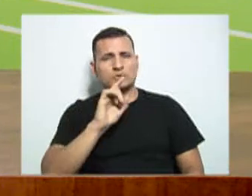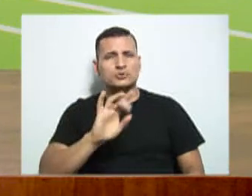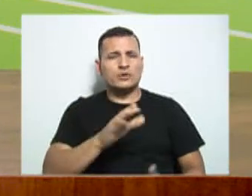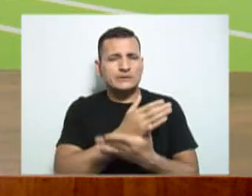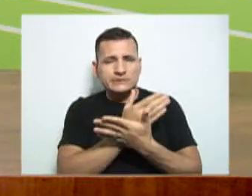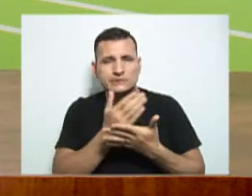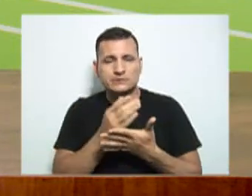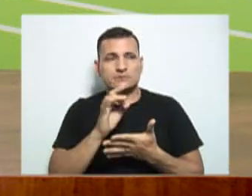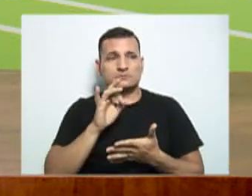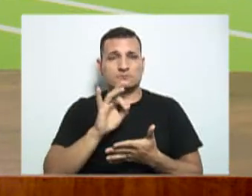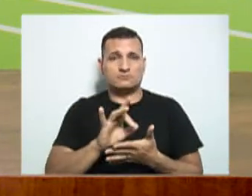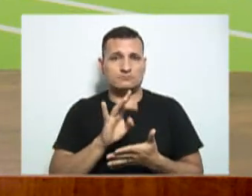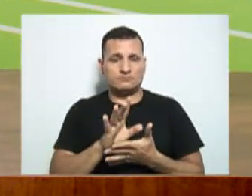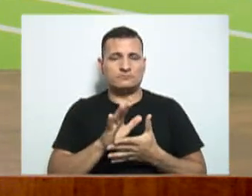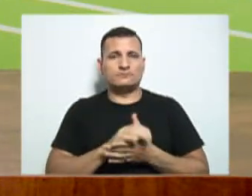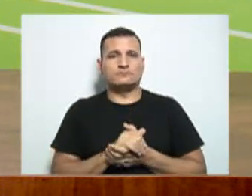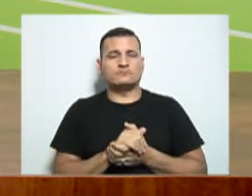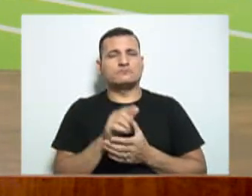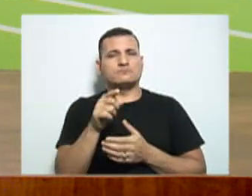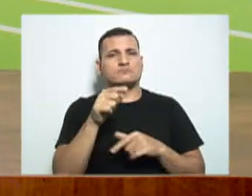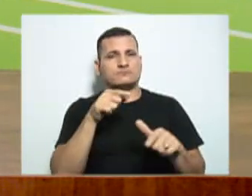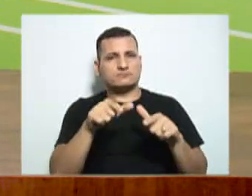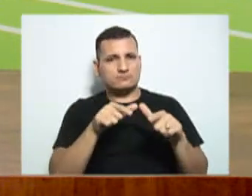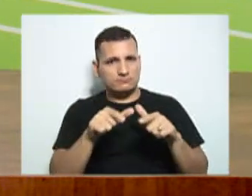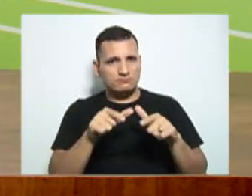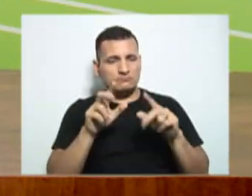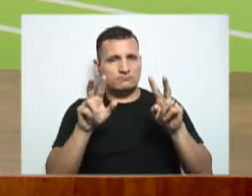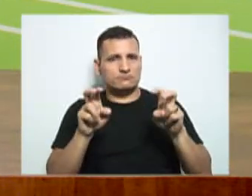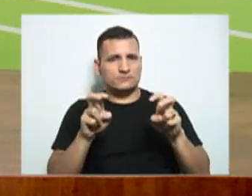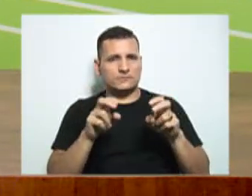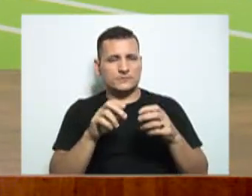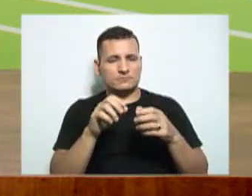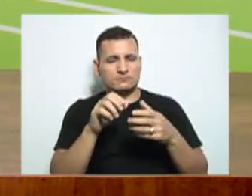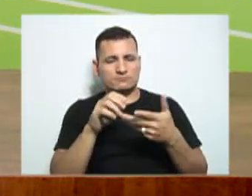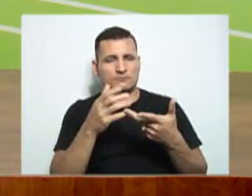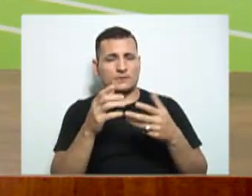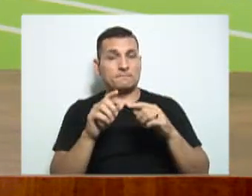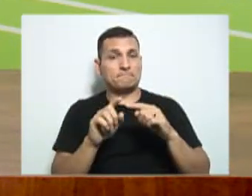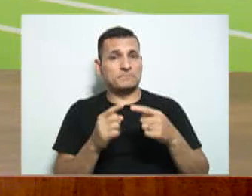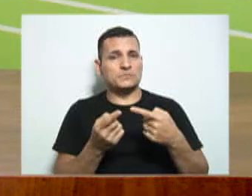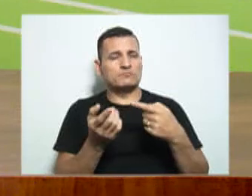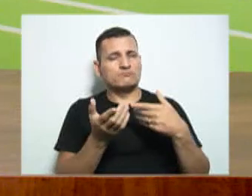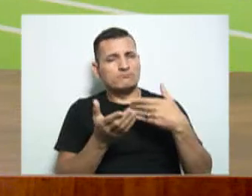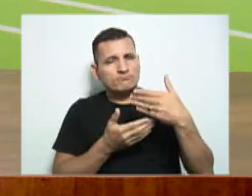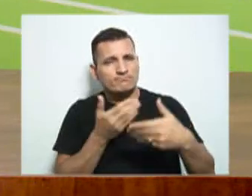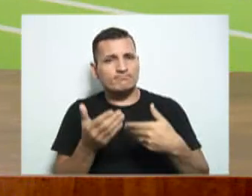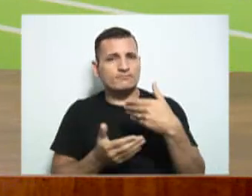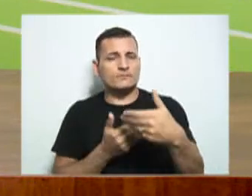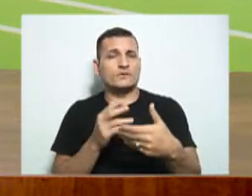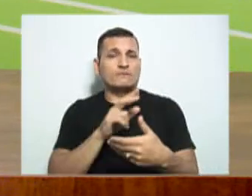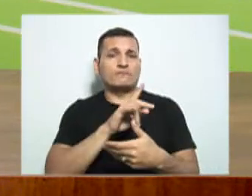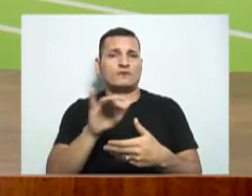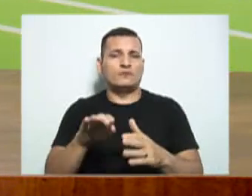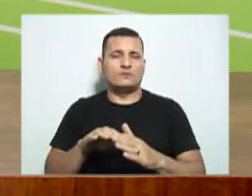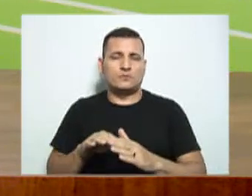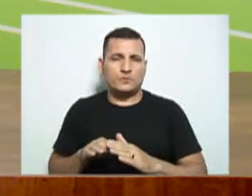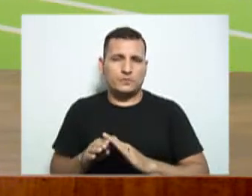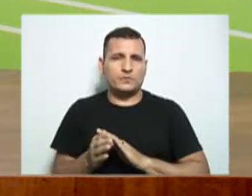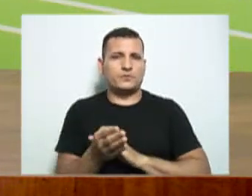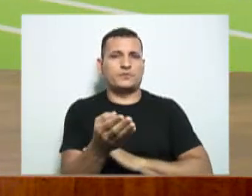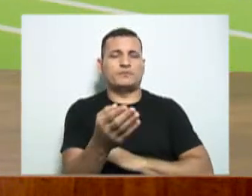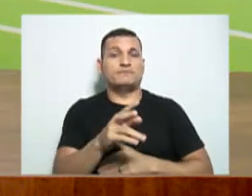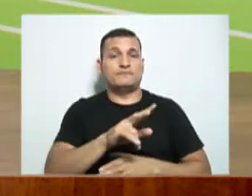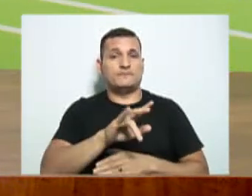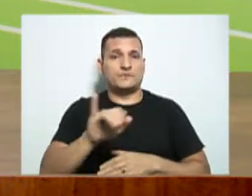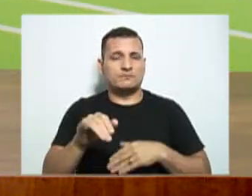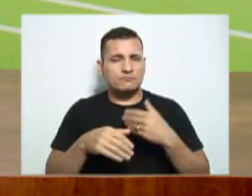momento que você trabalha esse tema. Mas vocês vão, aos poucos, se familiarizando e